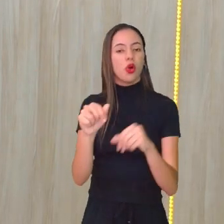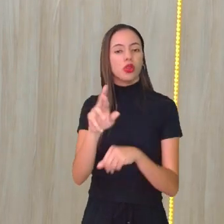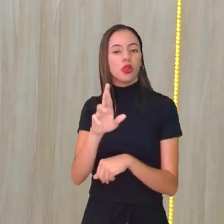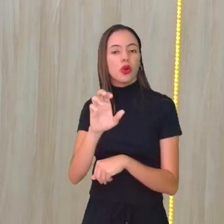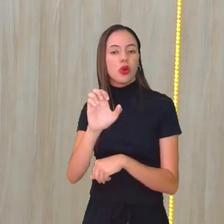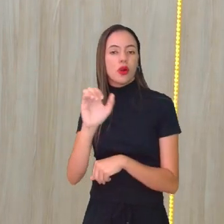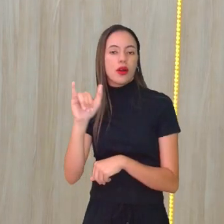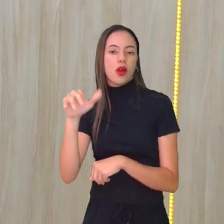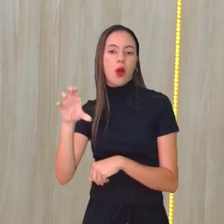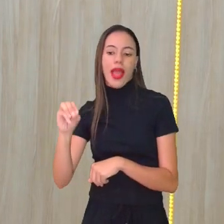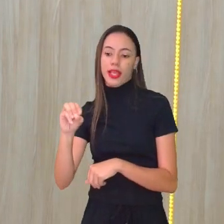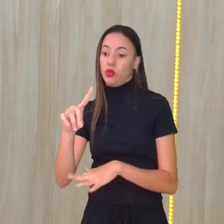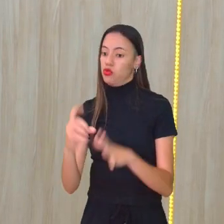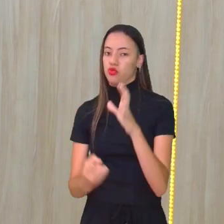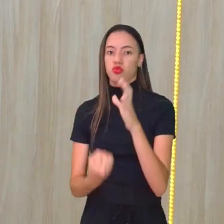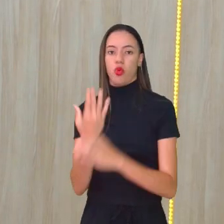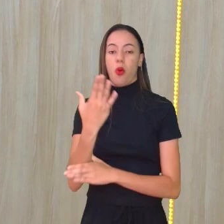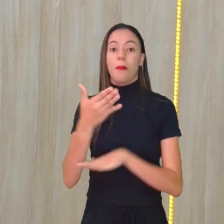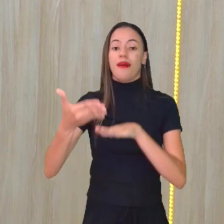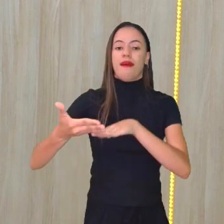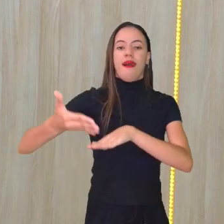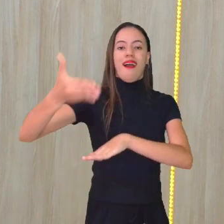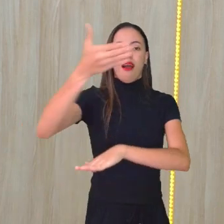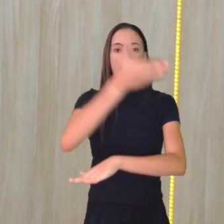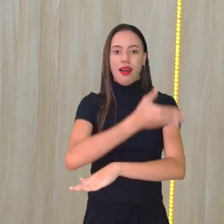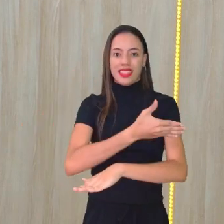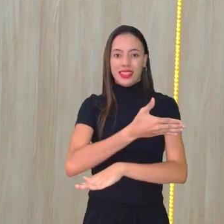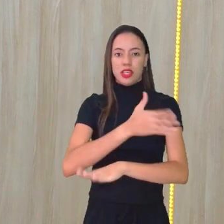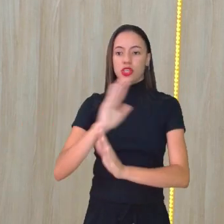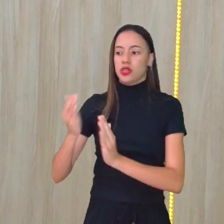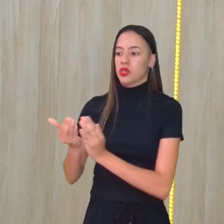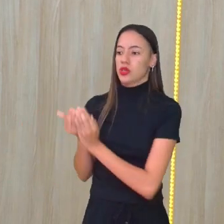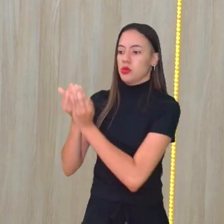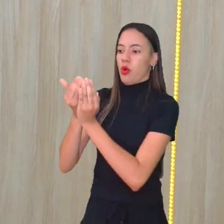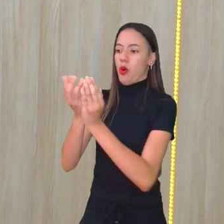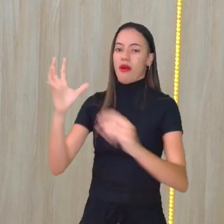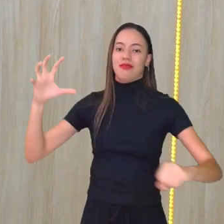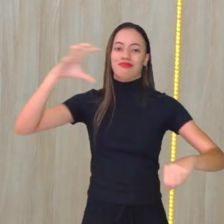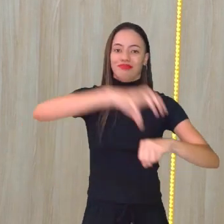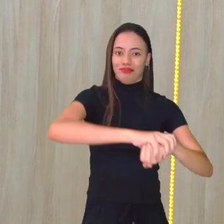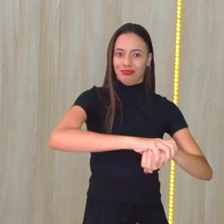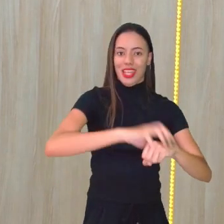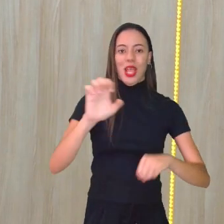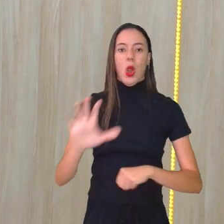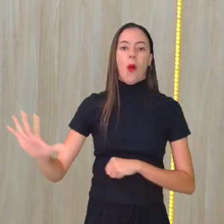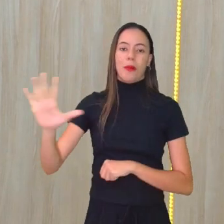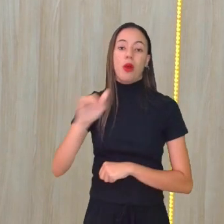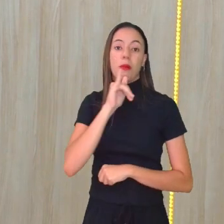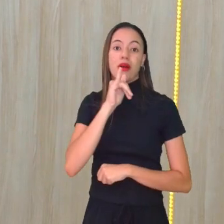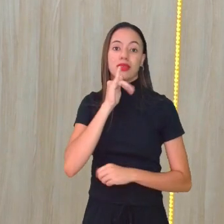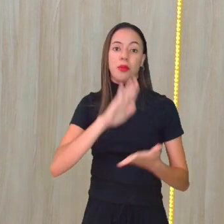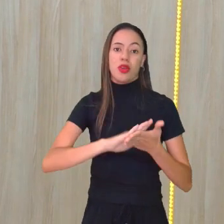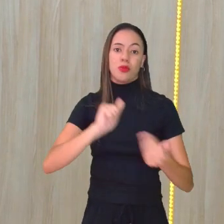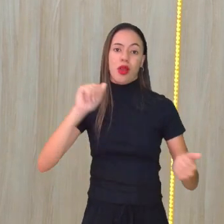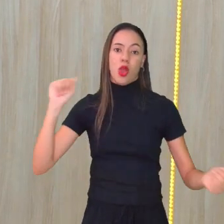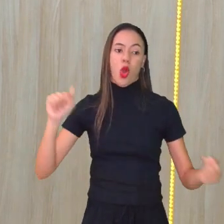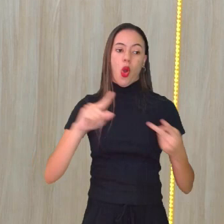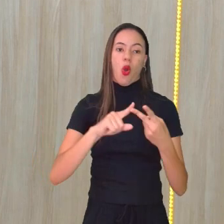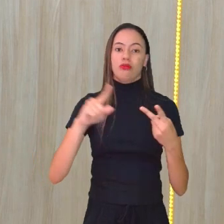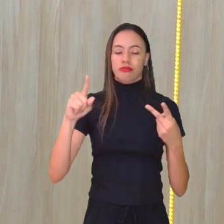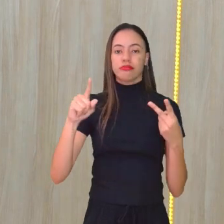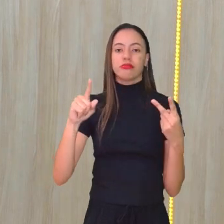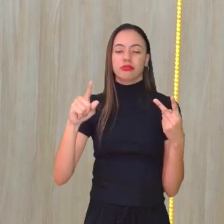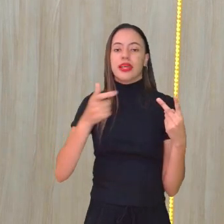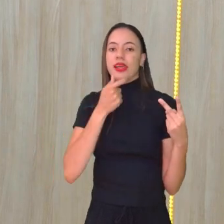antes da chegada dos colonizadores europeus, como os portugueses e espanhóis, por exemplo, ingleses,